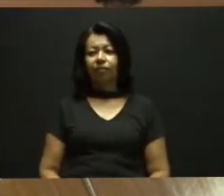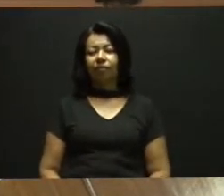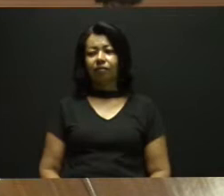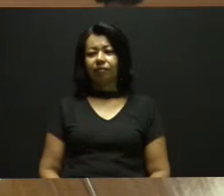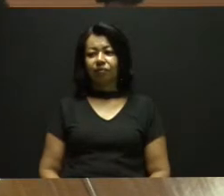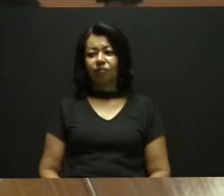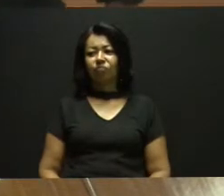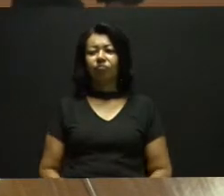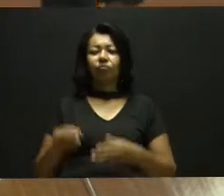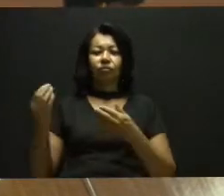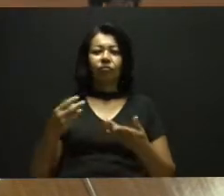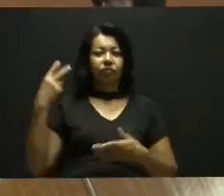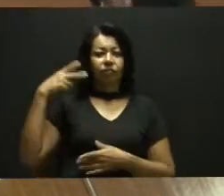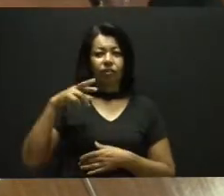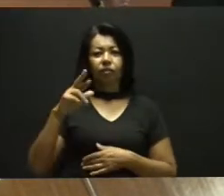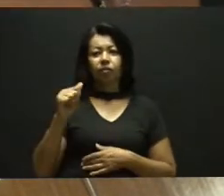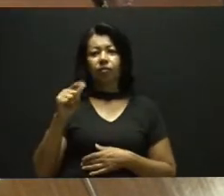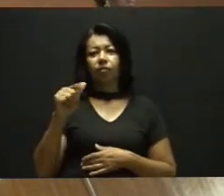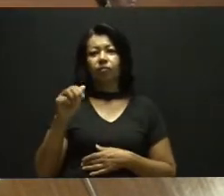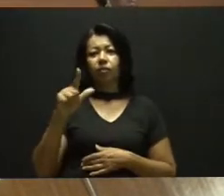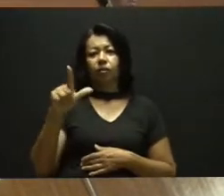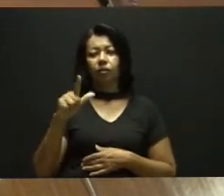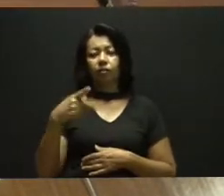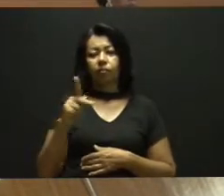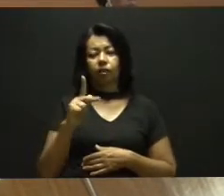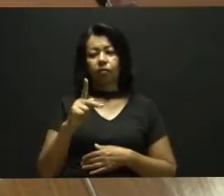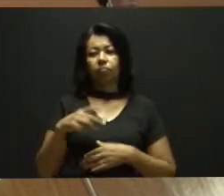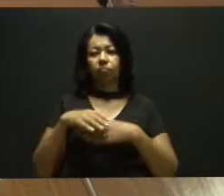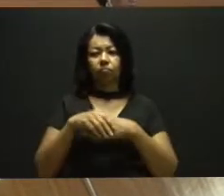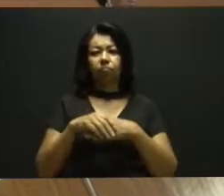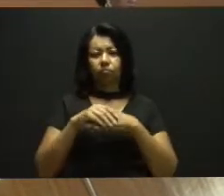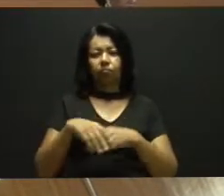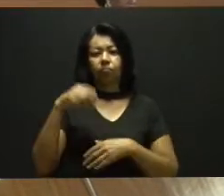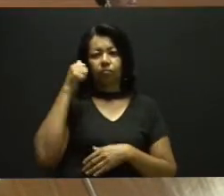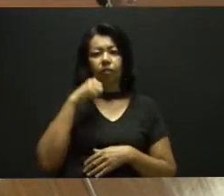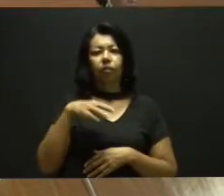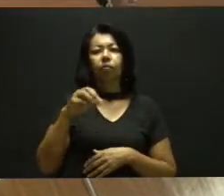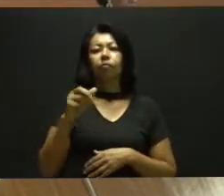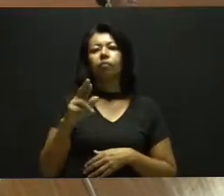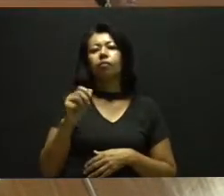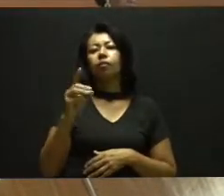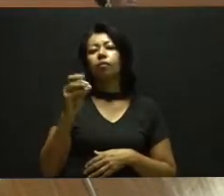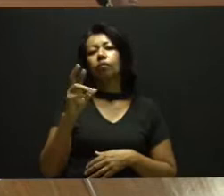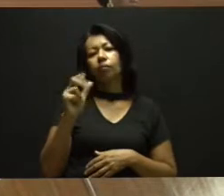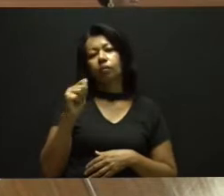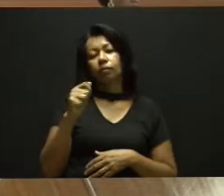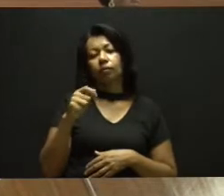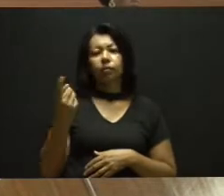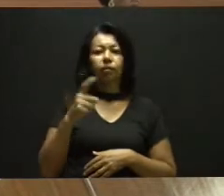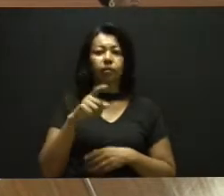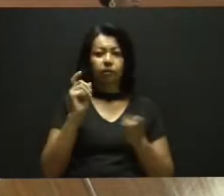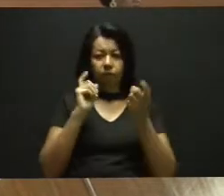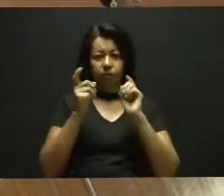duvido vereador rafael tupi lula para fazer a saudação a oradora oficial desta solenidade